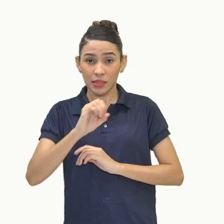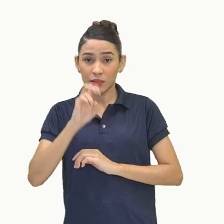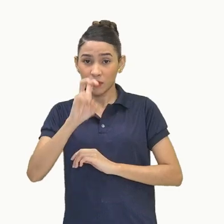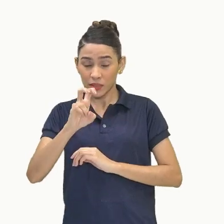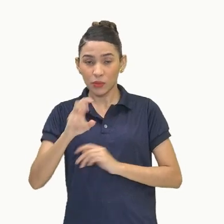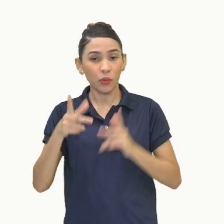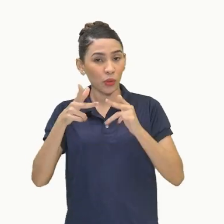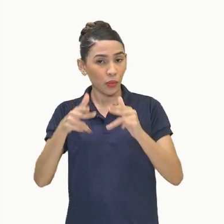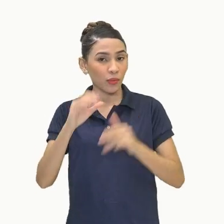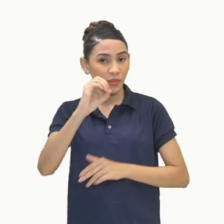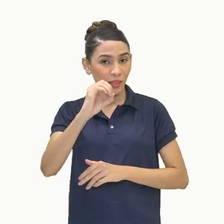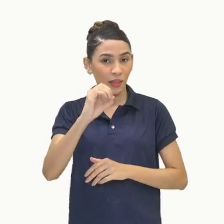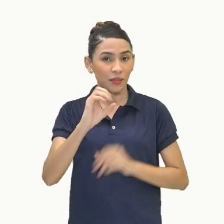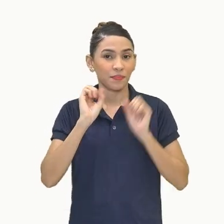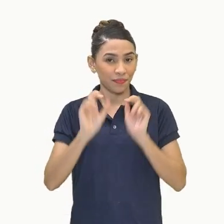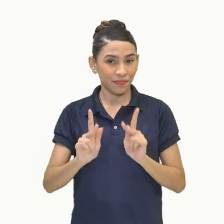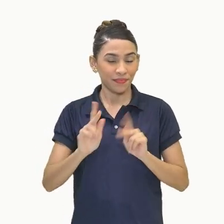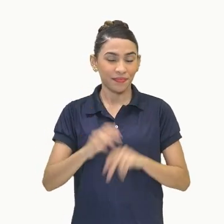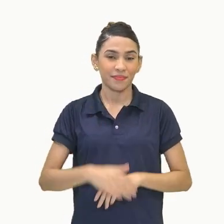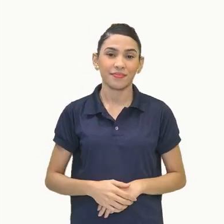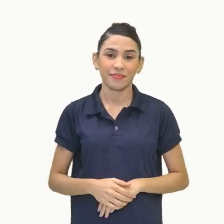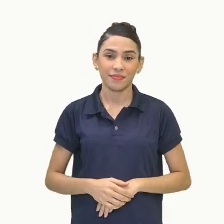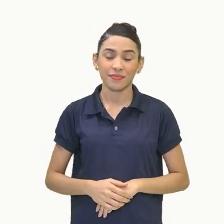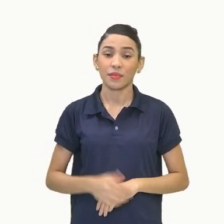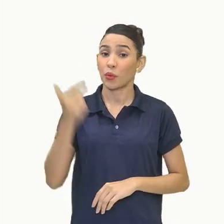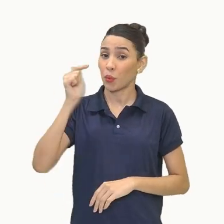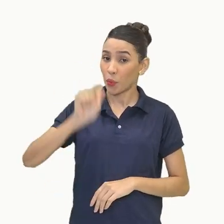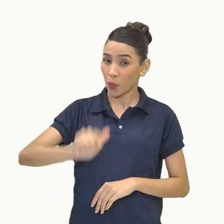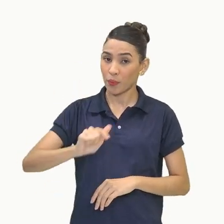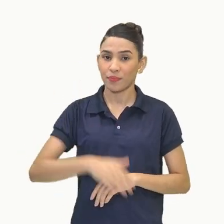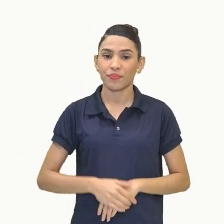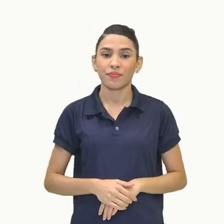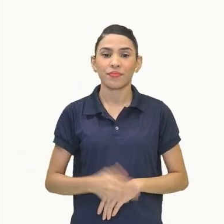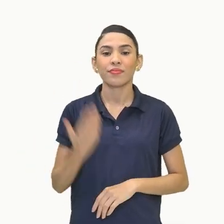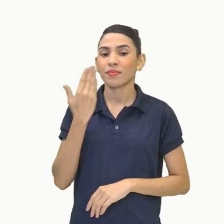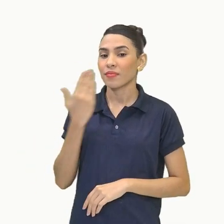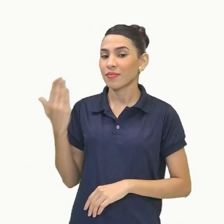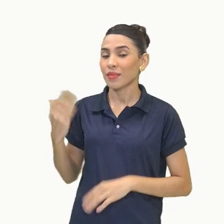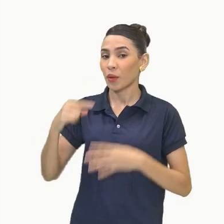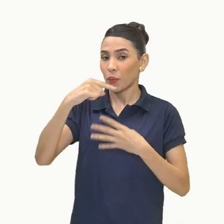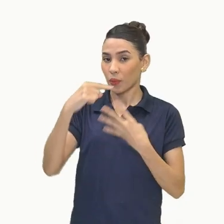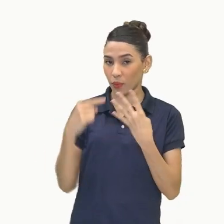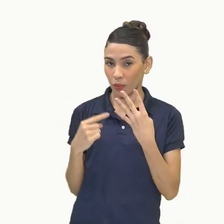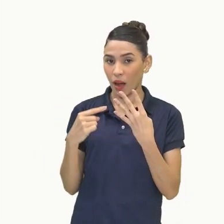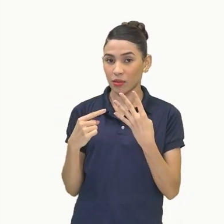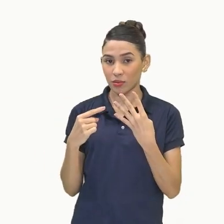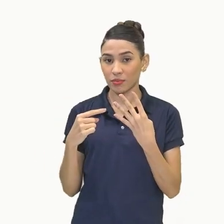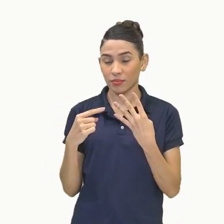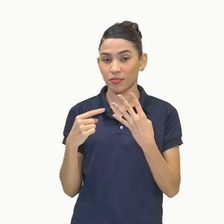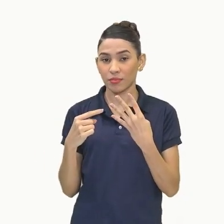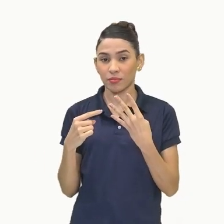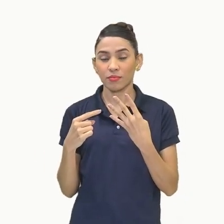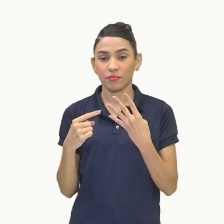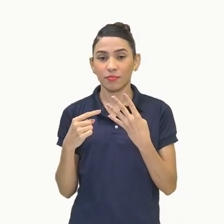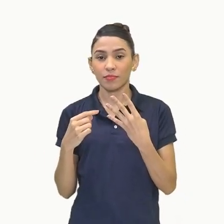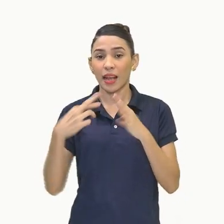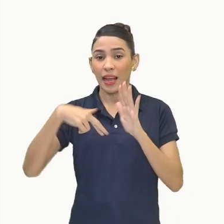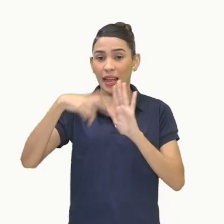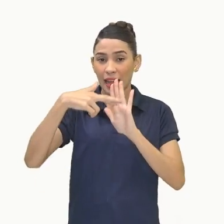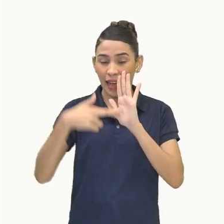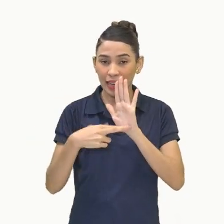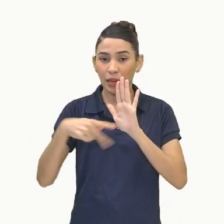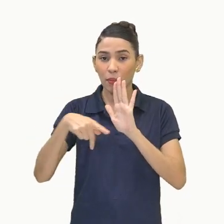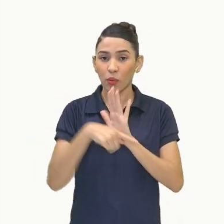0. Beleza? Então, novamente, está aqui os 4 elementos da divisão. O divisor,